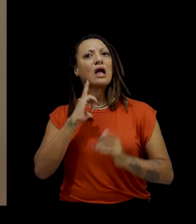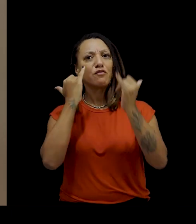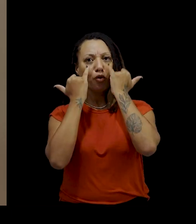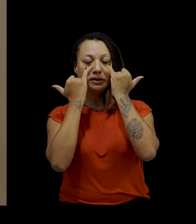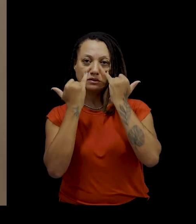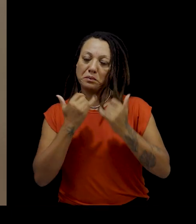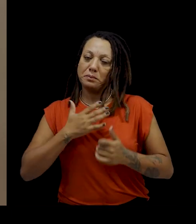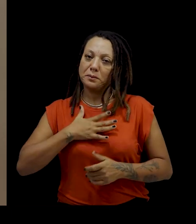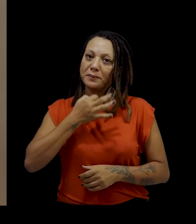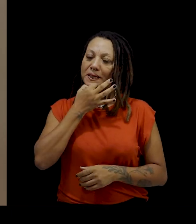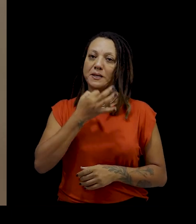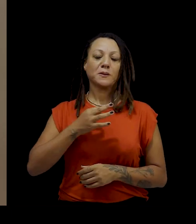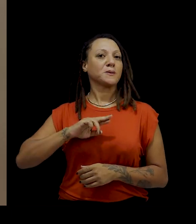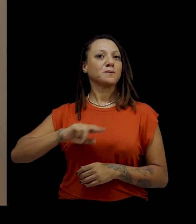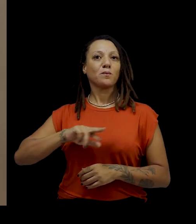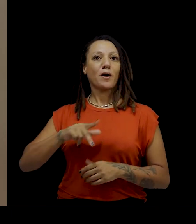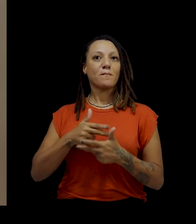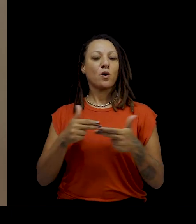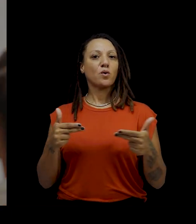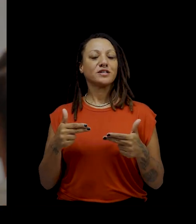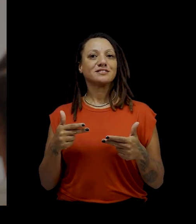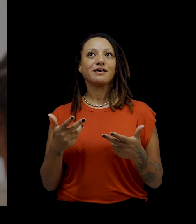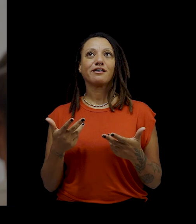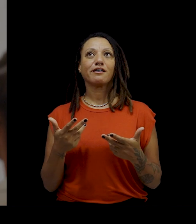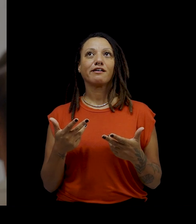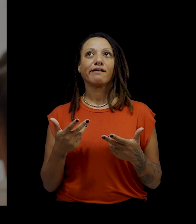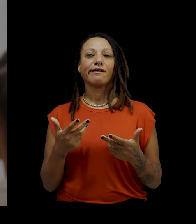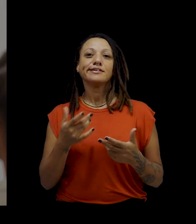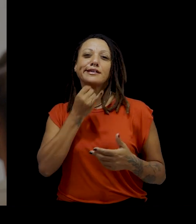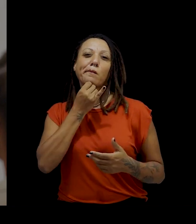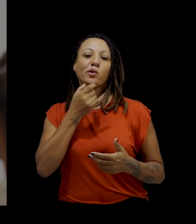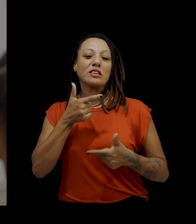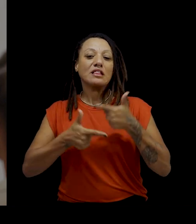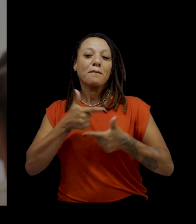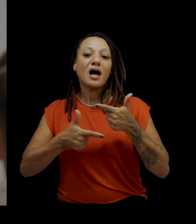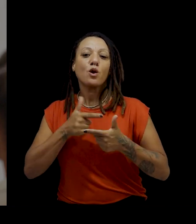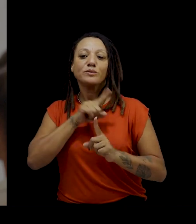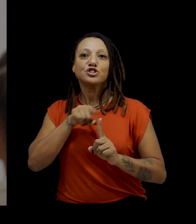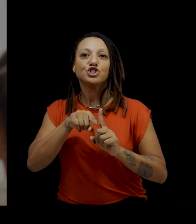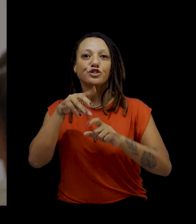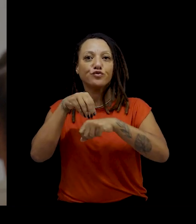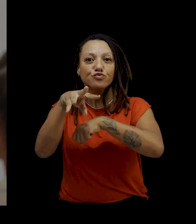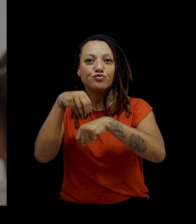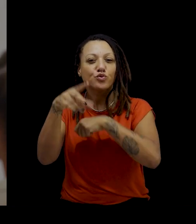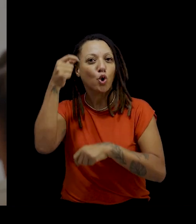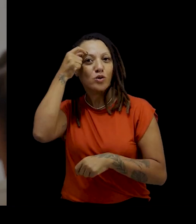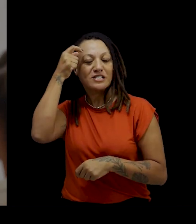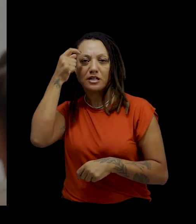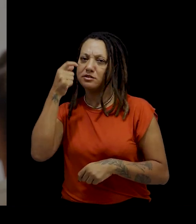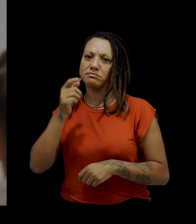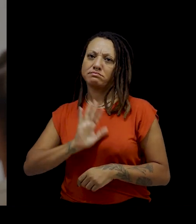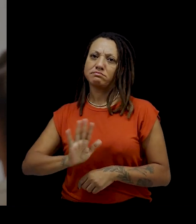Então eu não é algo que me inspira, assim, eu não trabalho para conscientizar as pessoas, não acho que